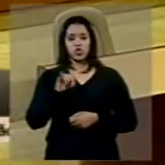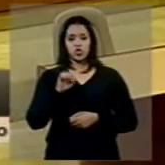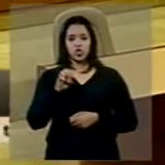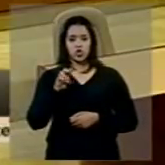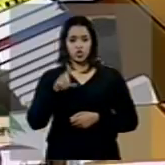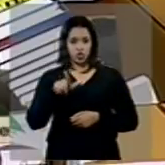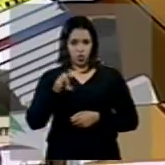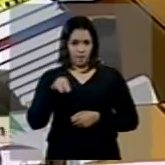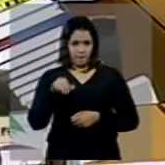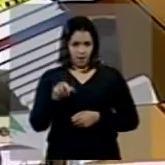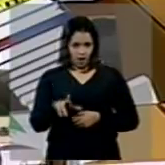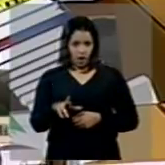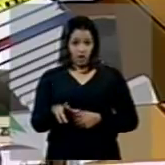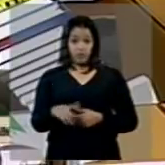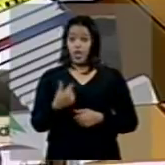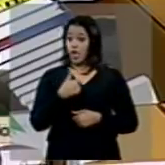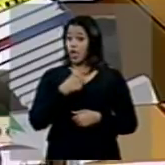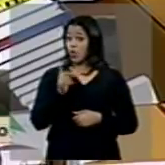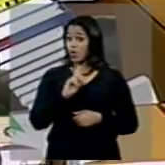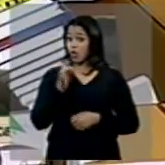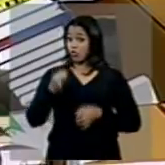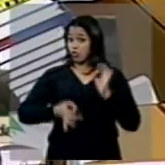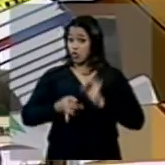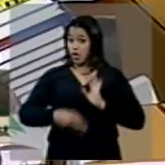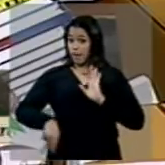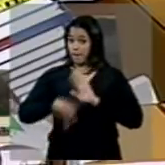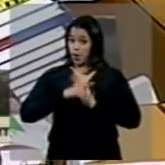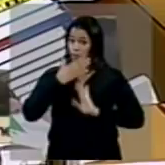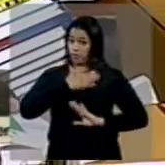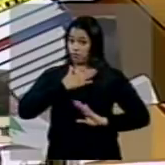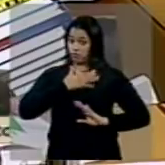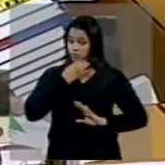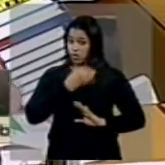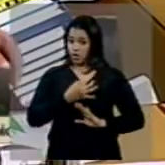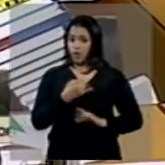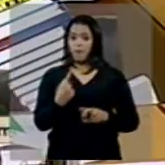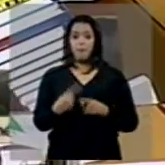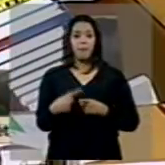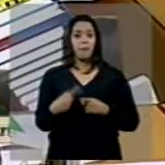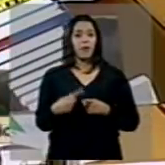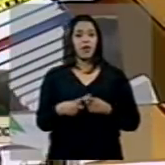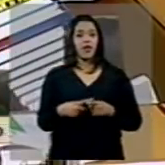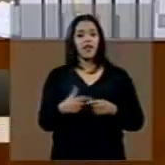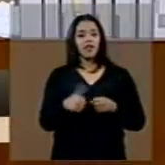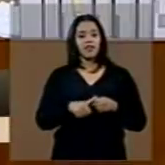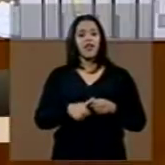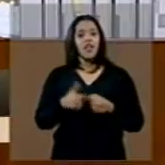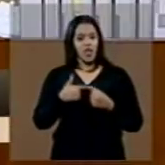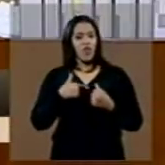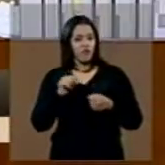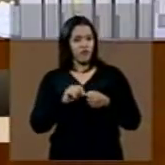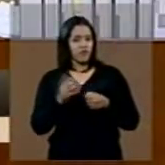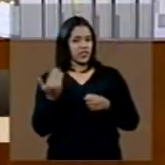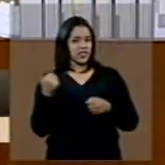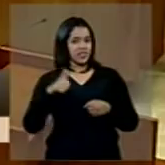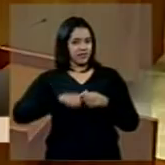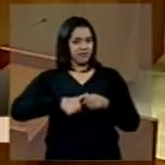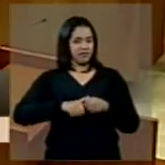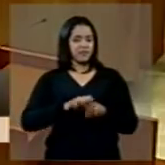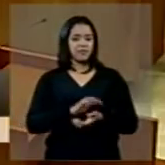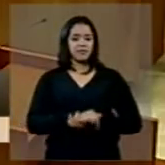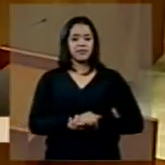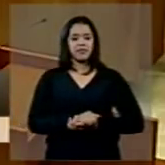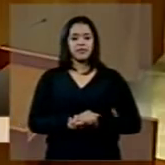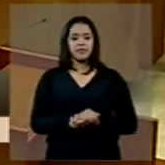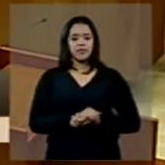estou apreciando em causa própria, porque eu fiz a identificação biométrica. Presidente, eu eventualmente avançarei,